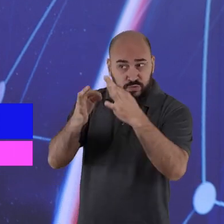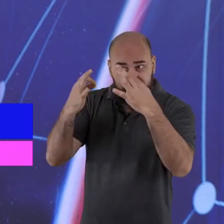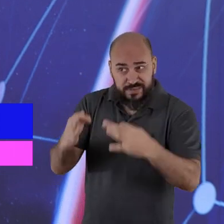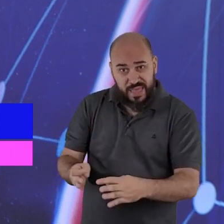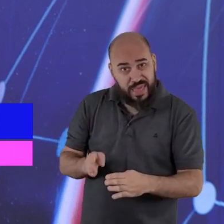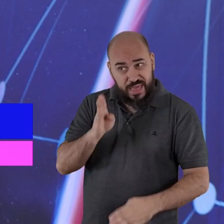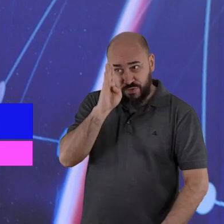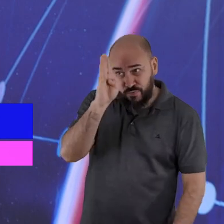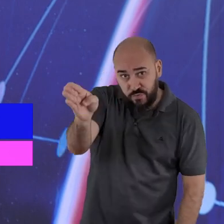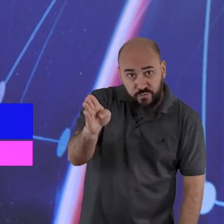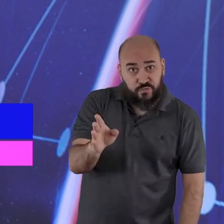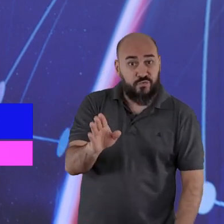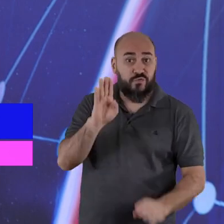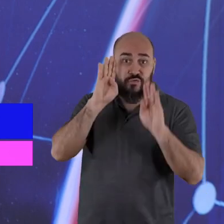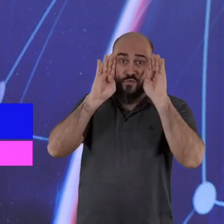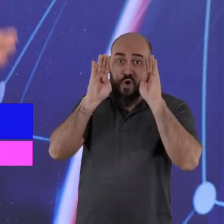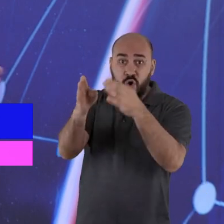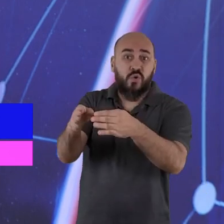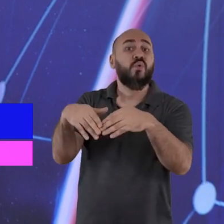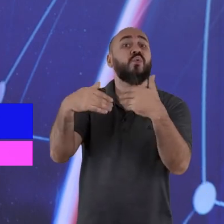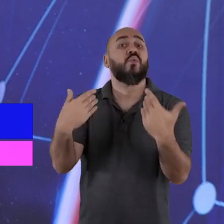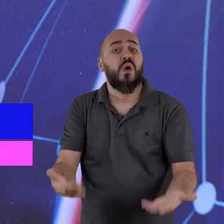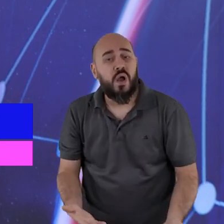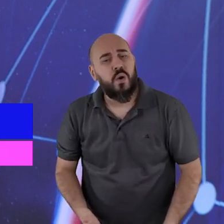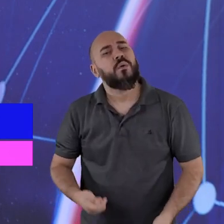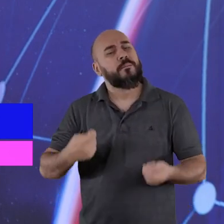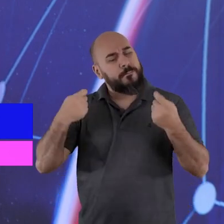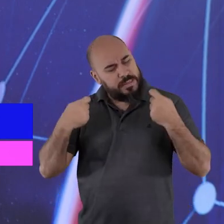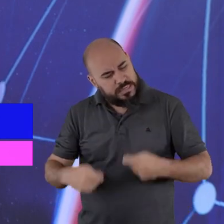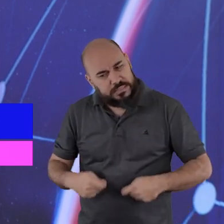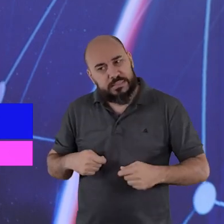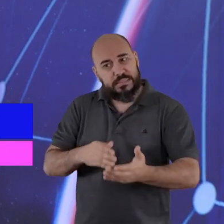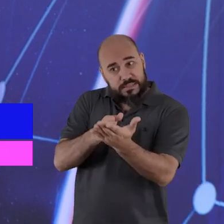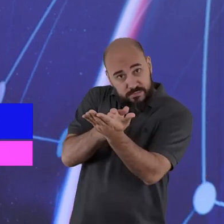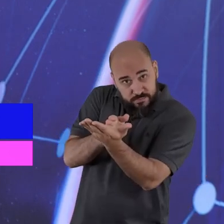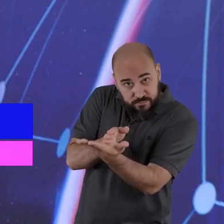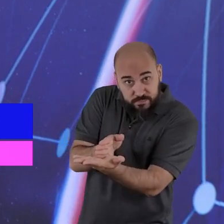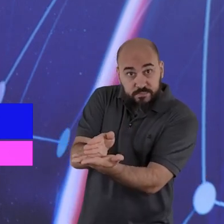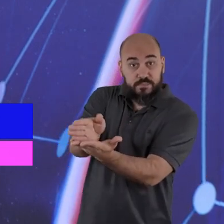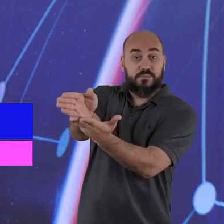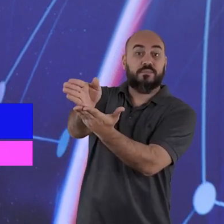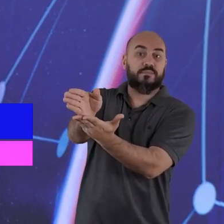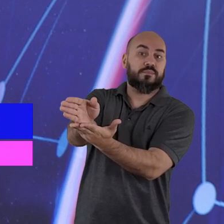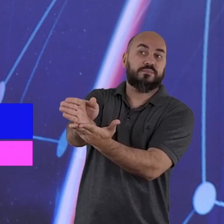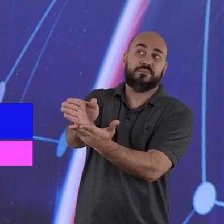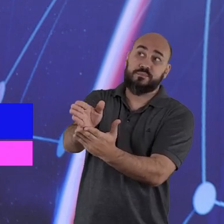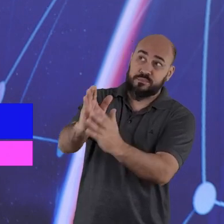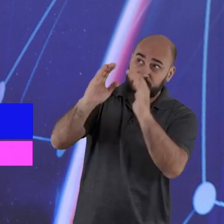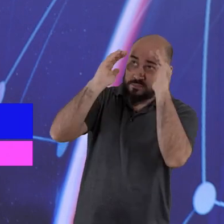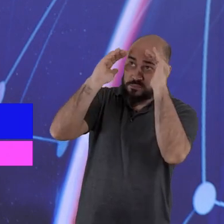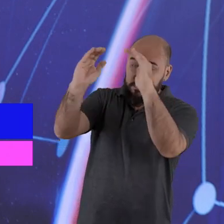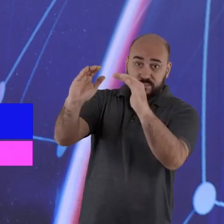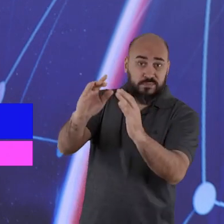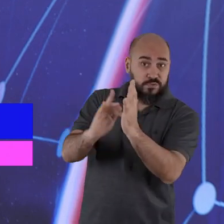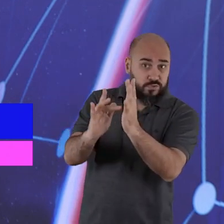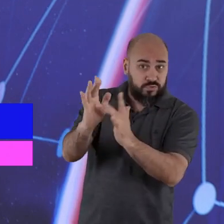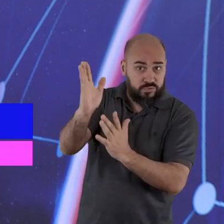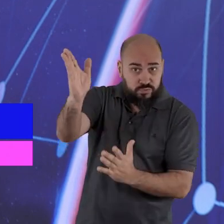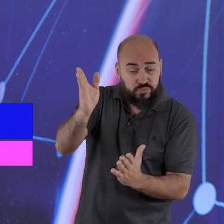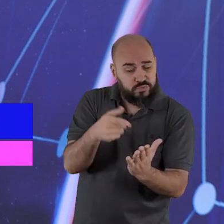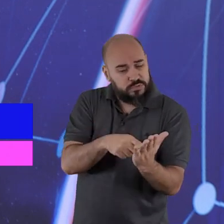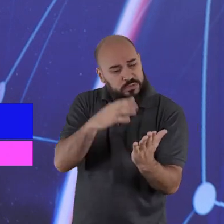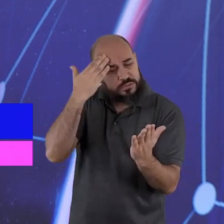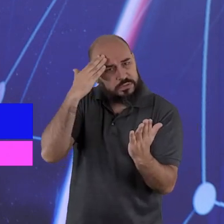qual nós precisamos seguir, da qual nós precisamos compreender e